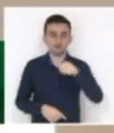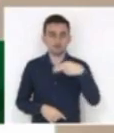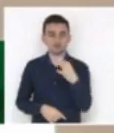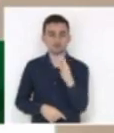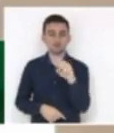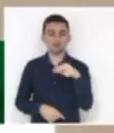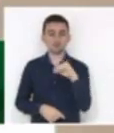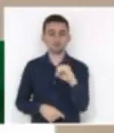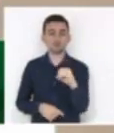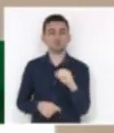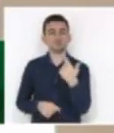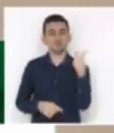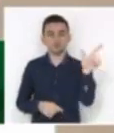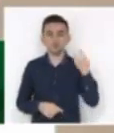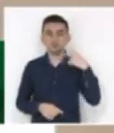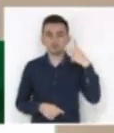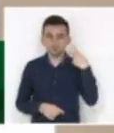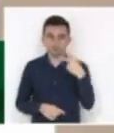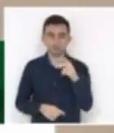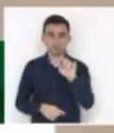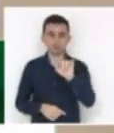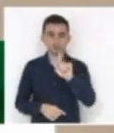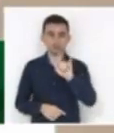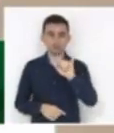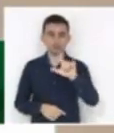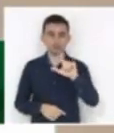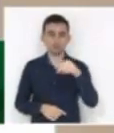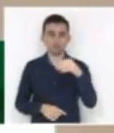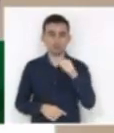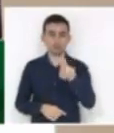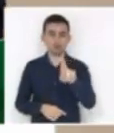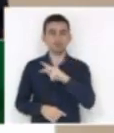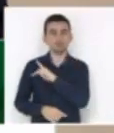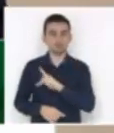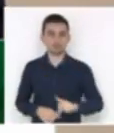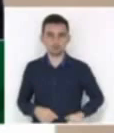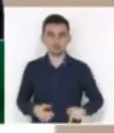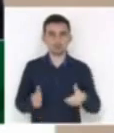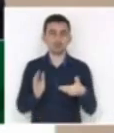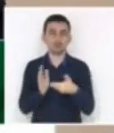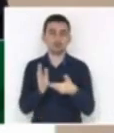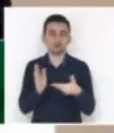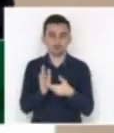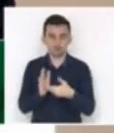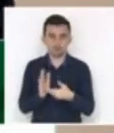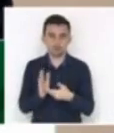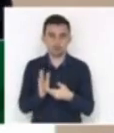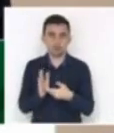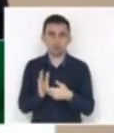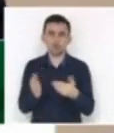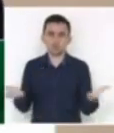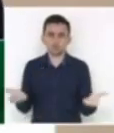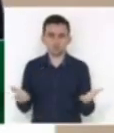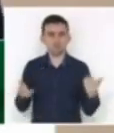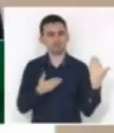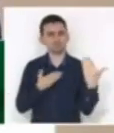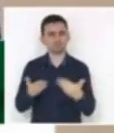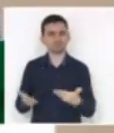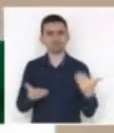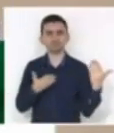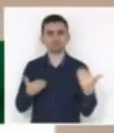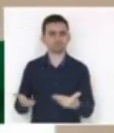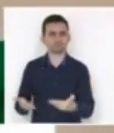Gilmar, que é o presidente da Câmara Municipal. Bem como também hoje tivemos vários visitantes na casa,